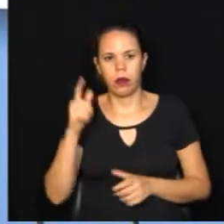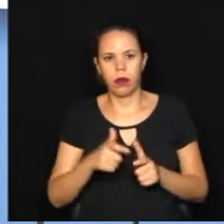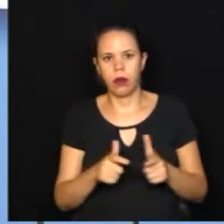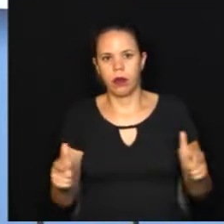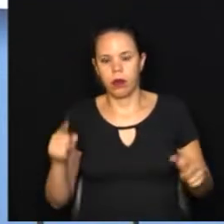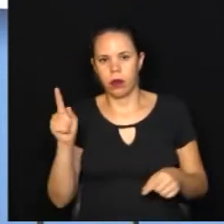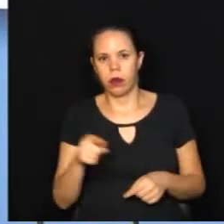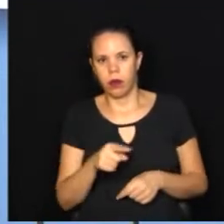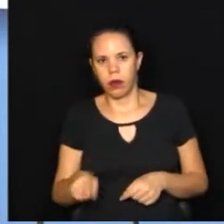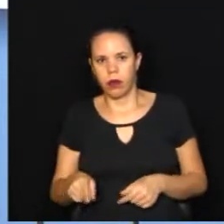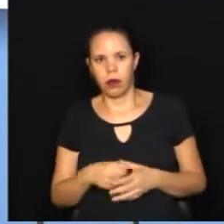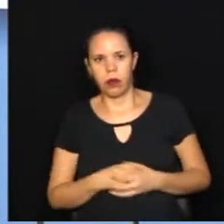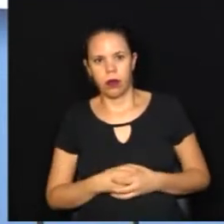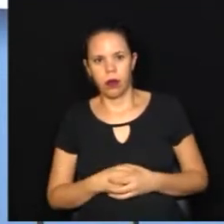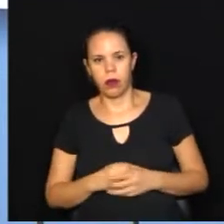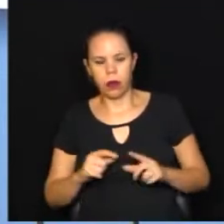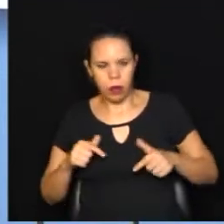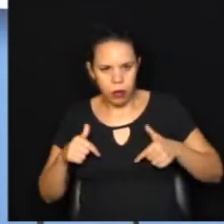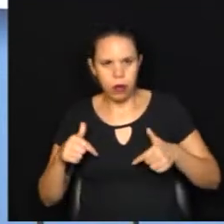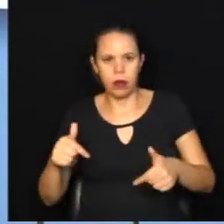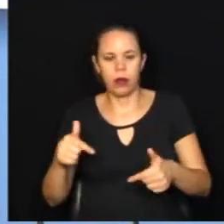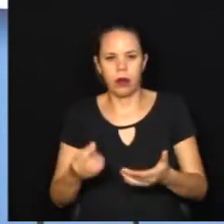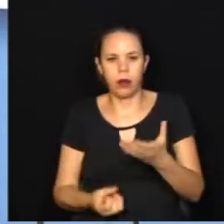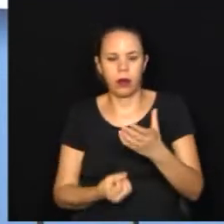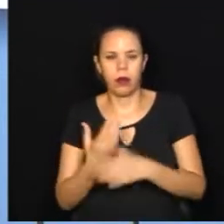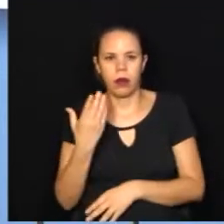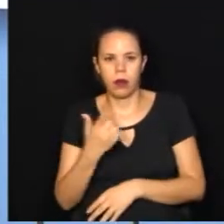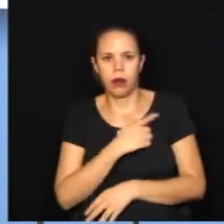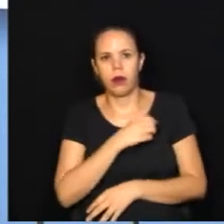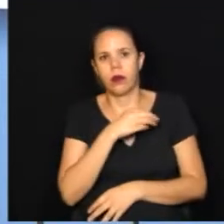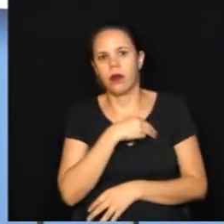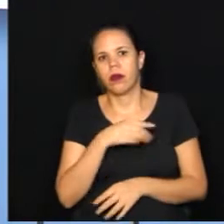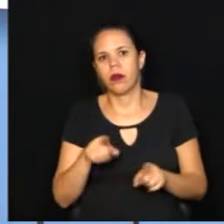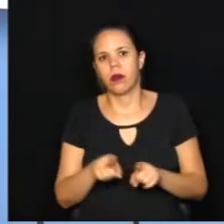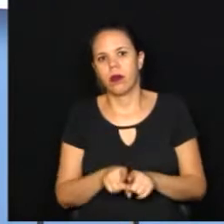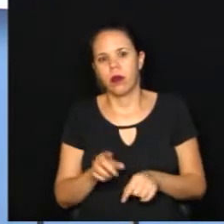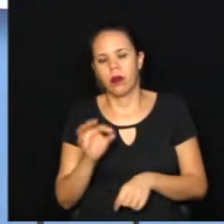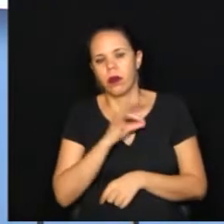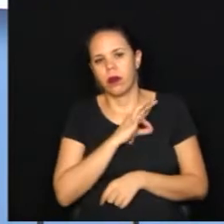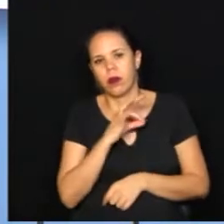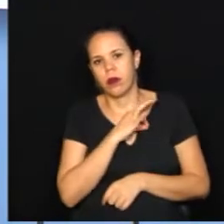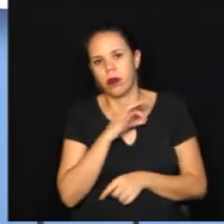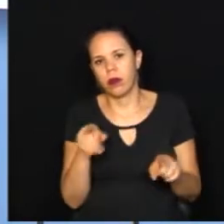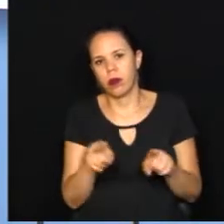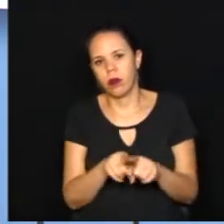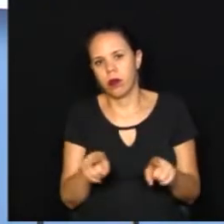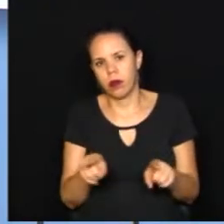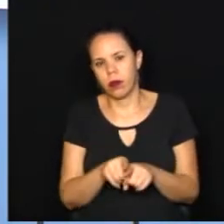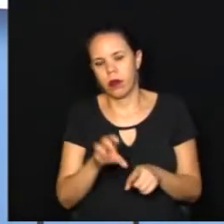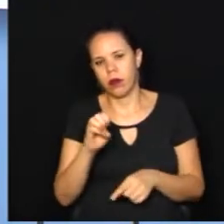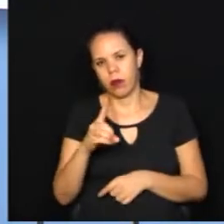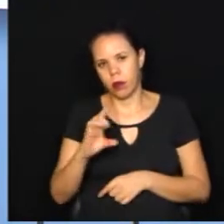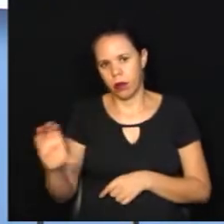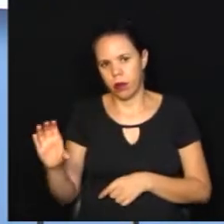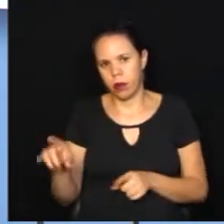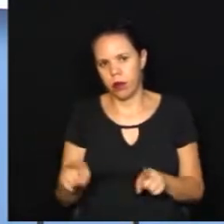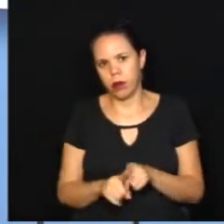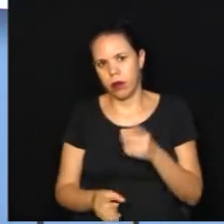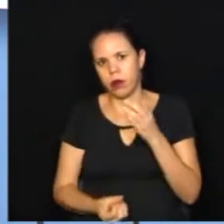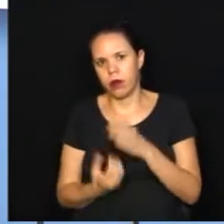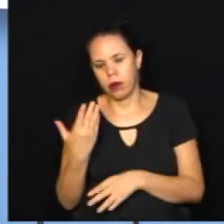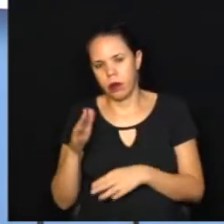justamente para fazer essa barreira. Olha, a ideia é que os principais pontos de acesso ao município